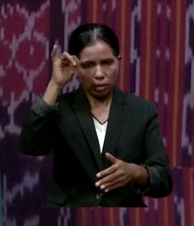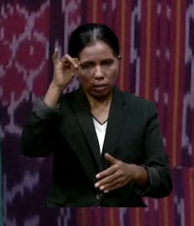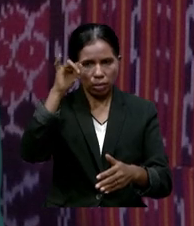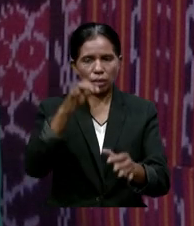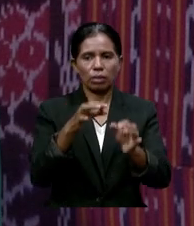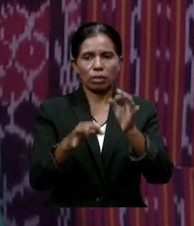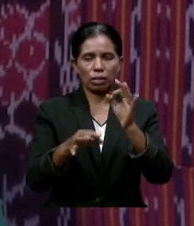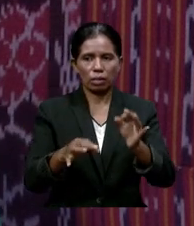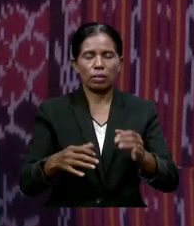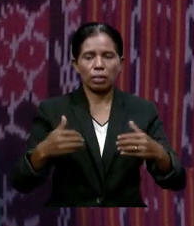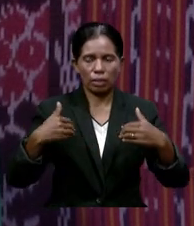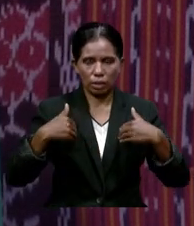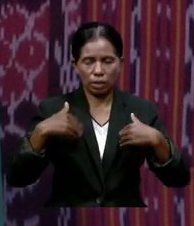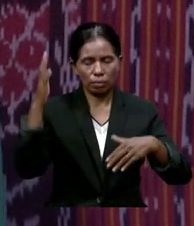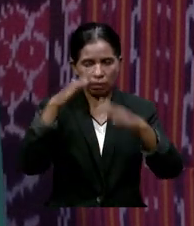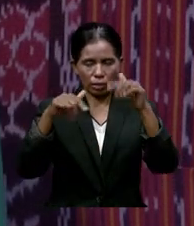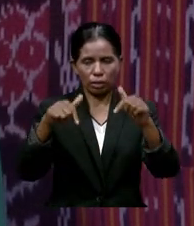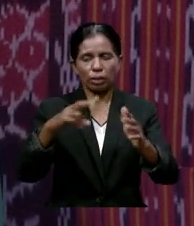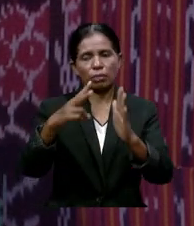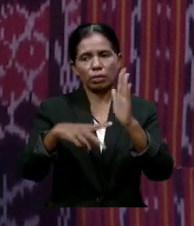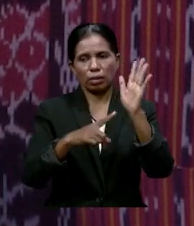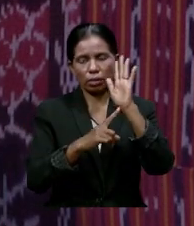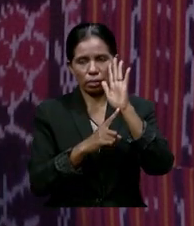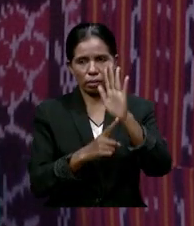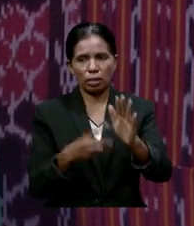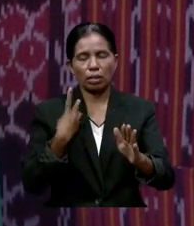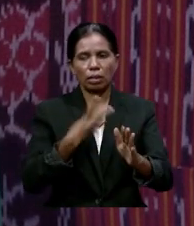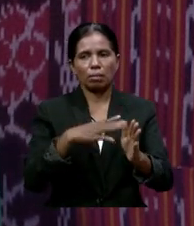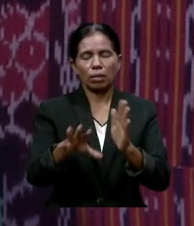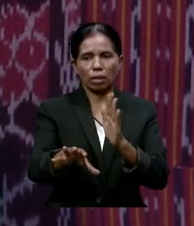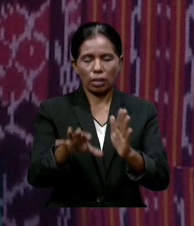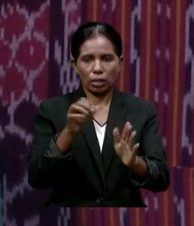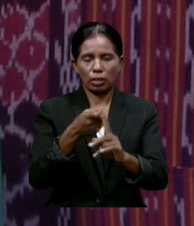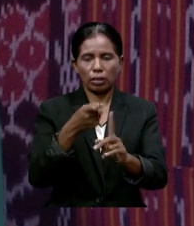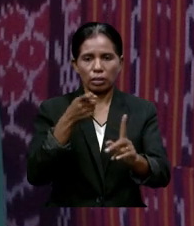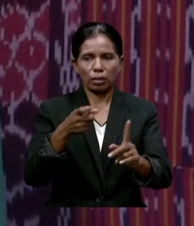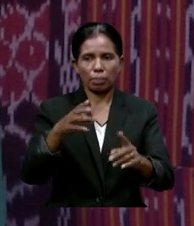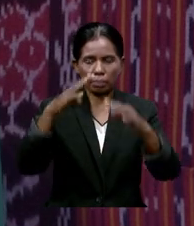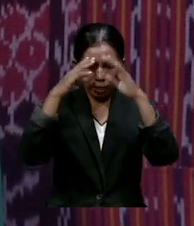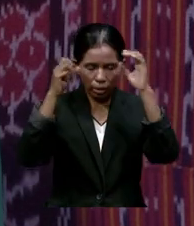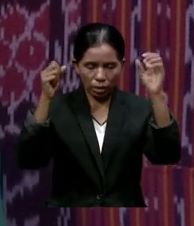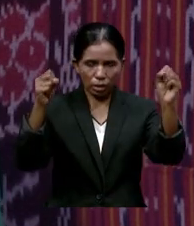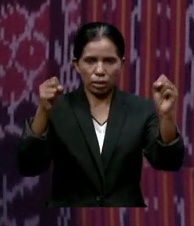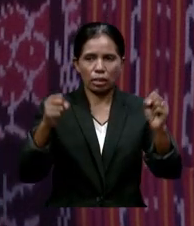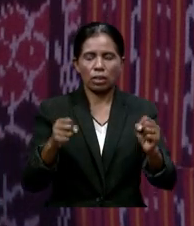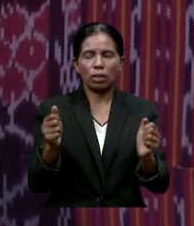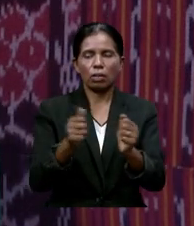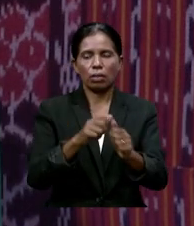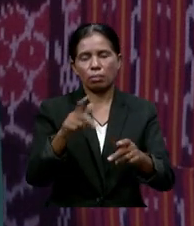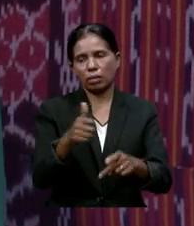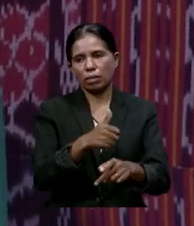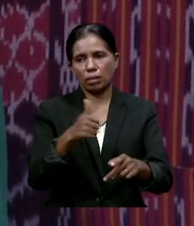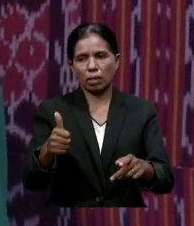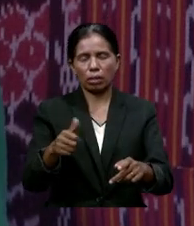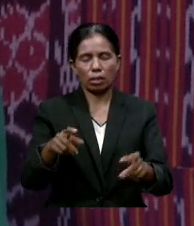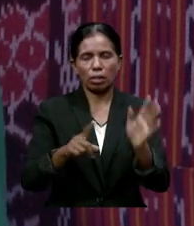quando acontece ida ne, quando o vídeo ne sai, e a mihetan, hosi, sua excelência, presidente da República Rasik, ho ema se lutar, haruka